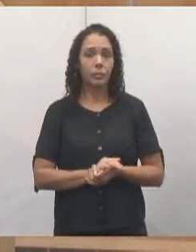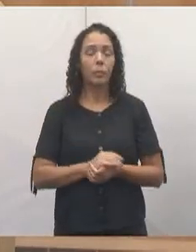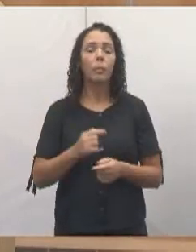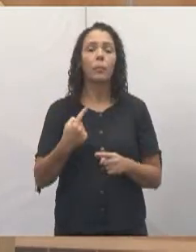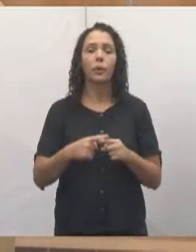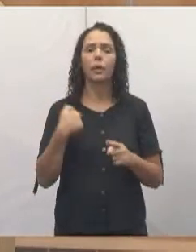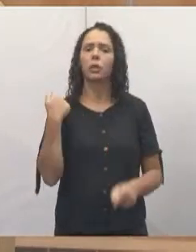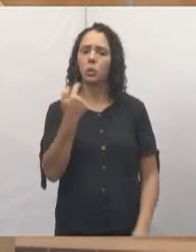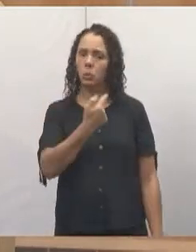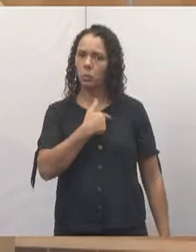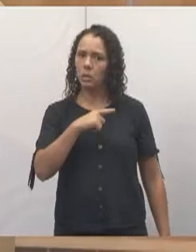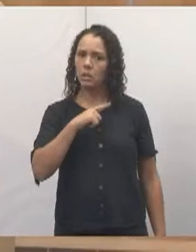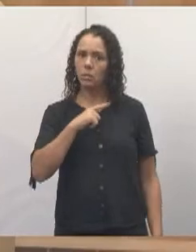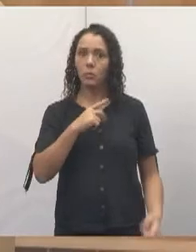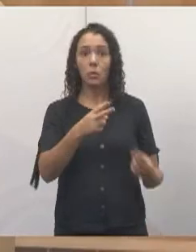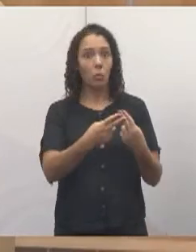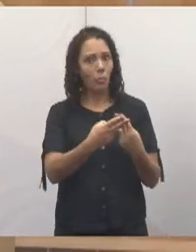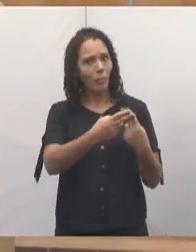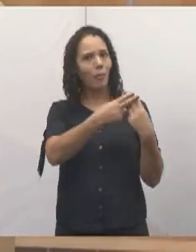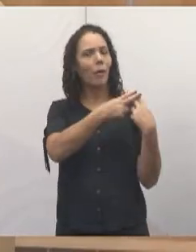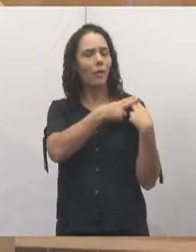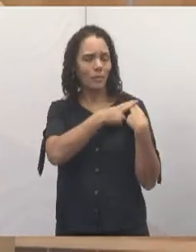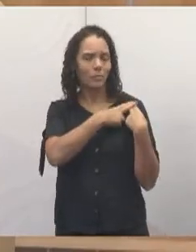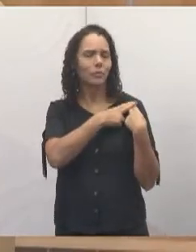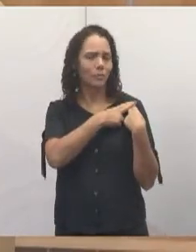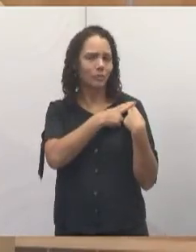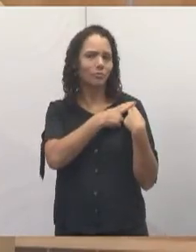temos. Então, nós não hostilizamos